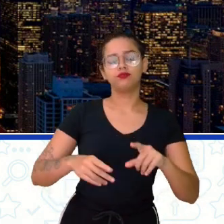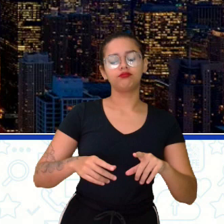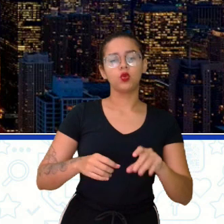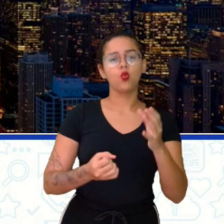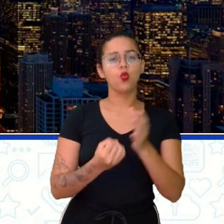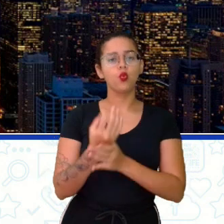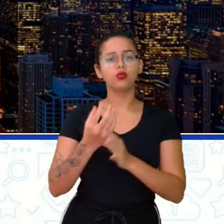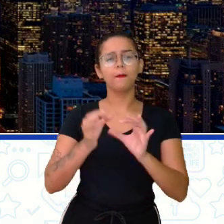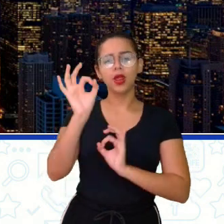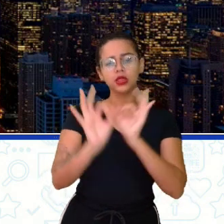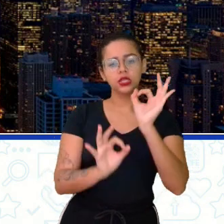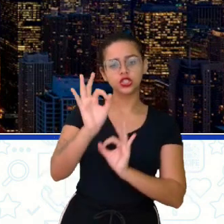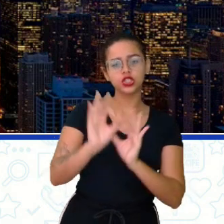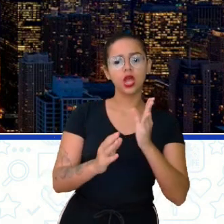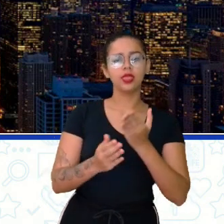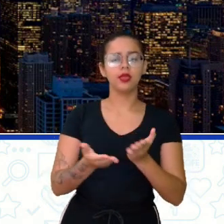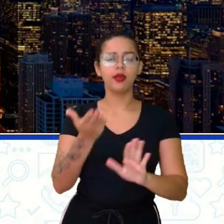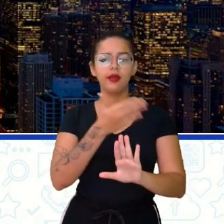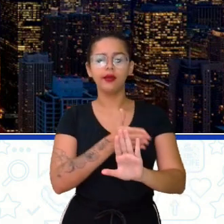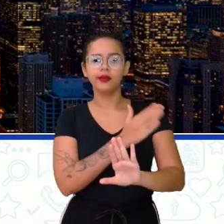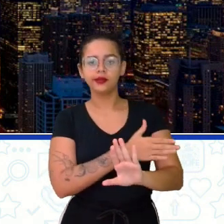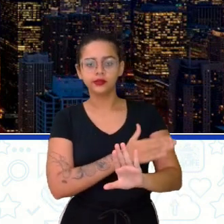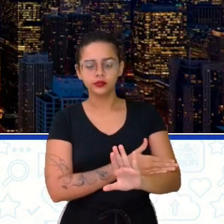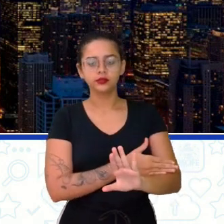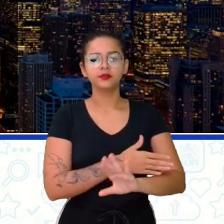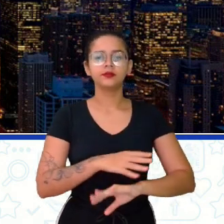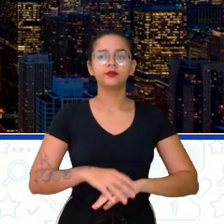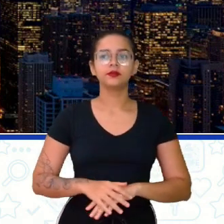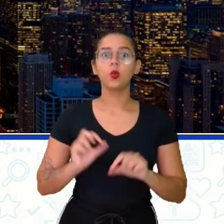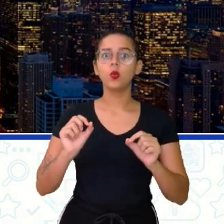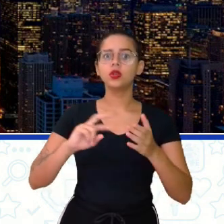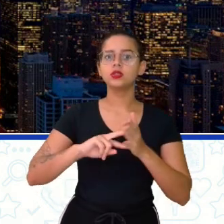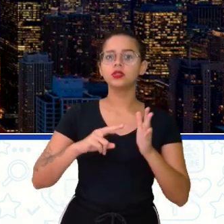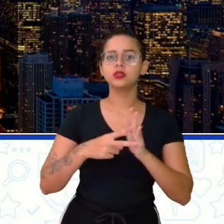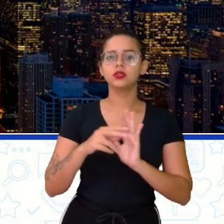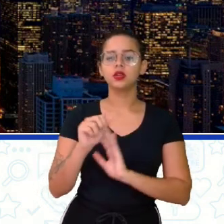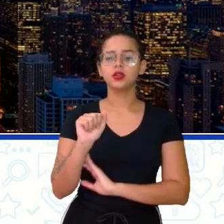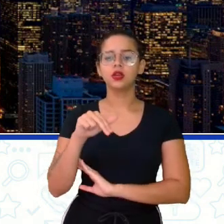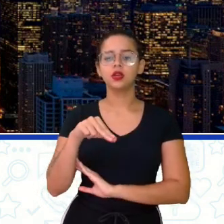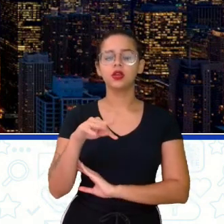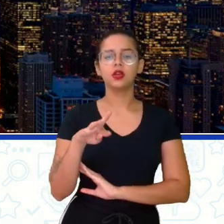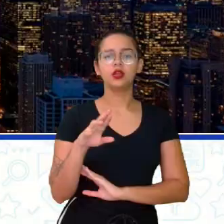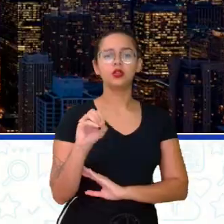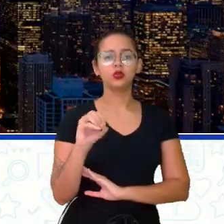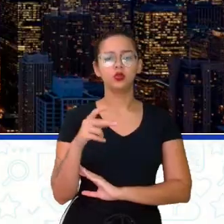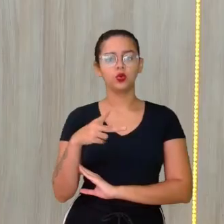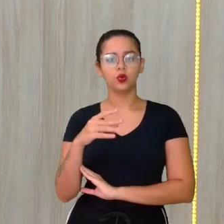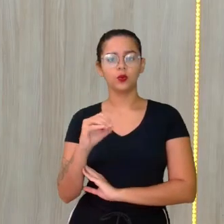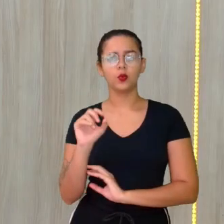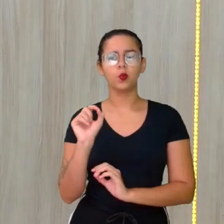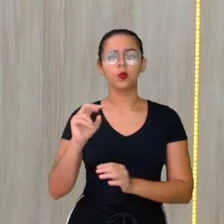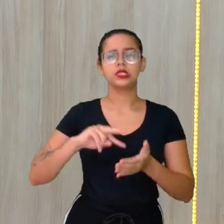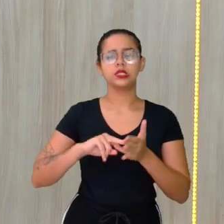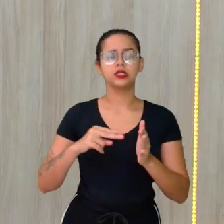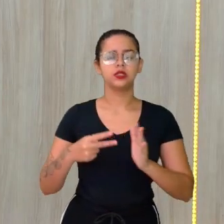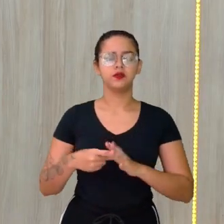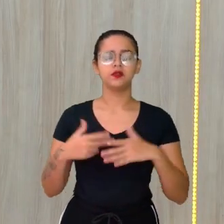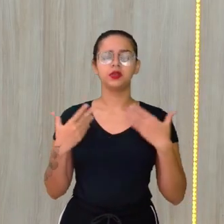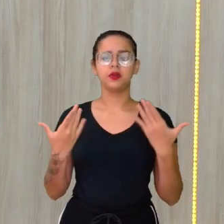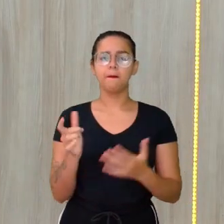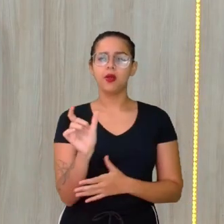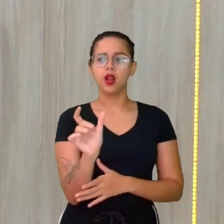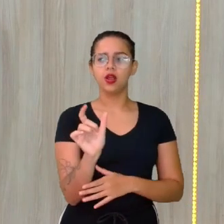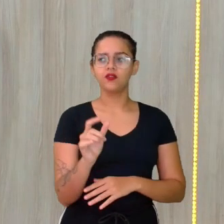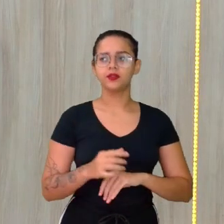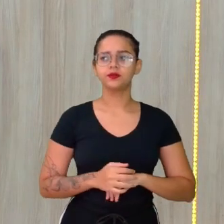antropizada. Que palavra é essa, professor? Antropizada. Veja, antropo. Volta aqui para mim, por favor, Cleitinho, para eles entenderem direitinho.